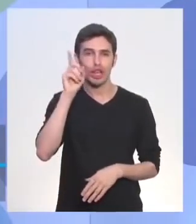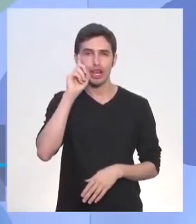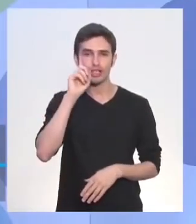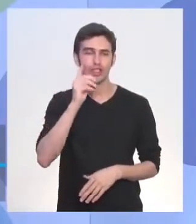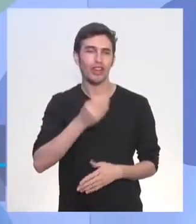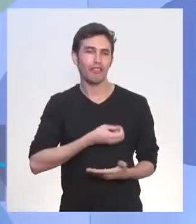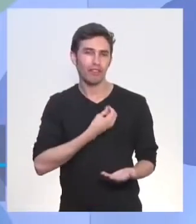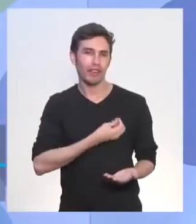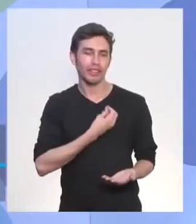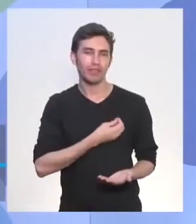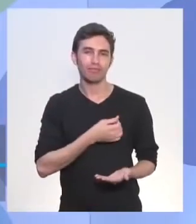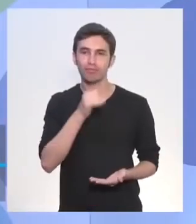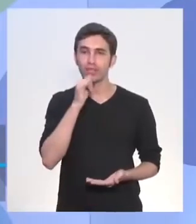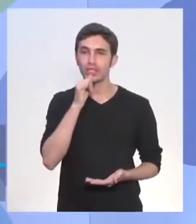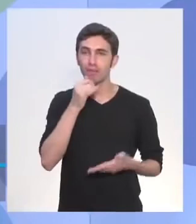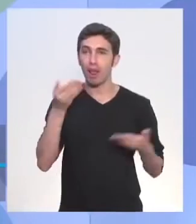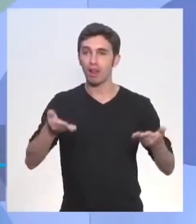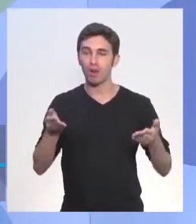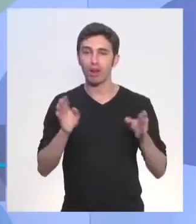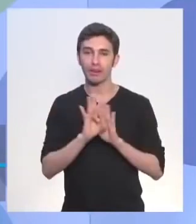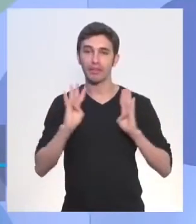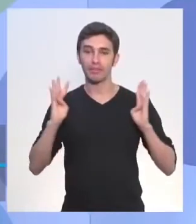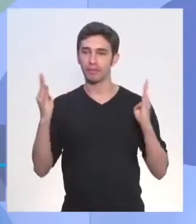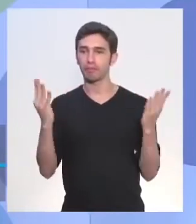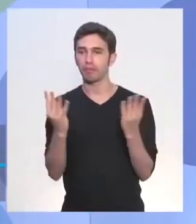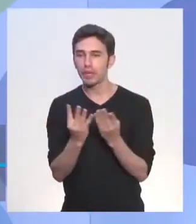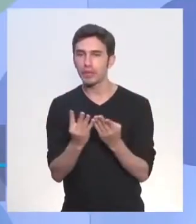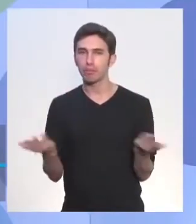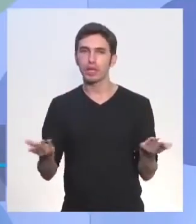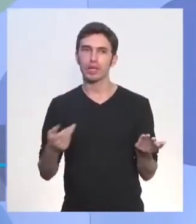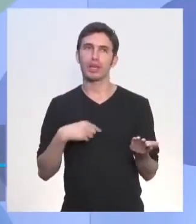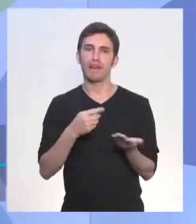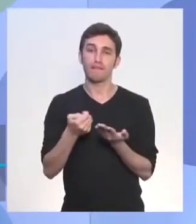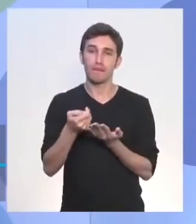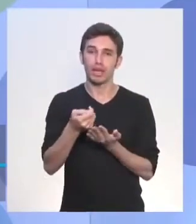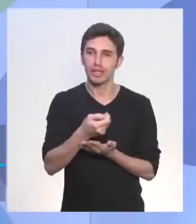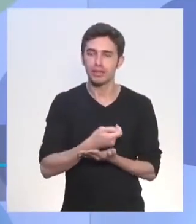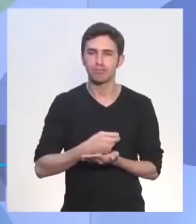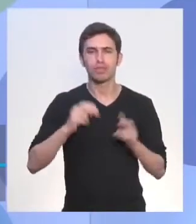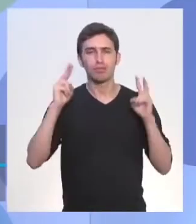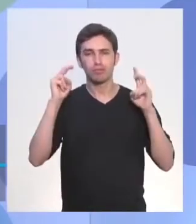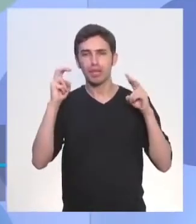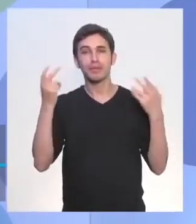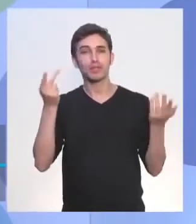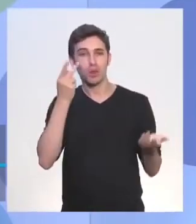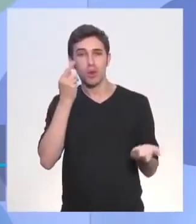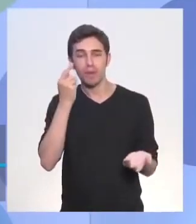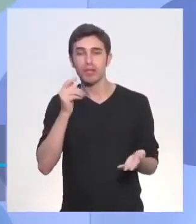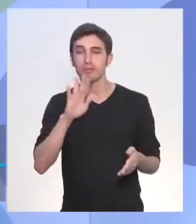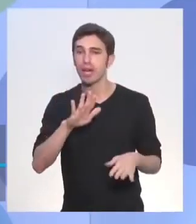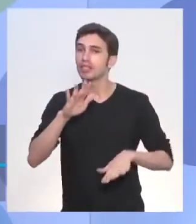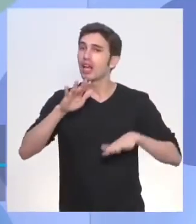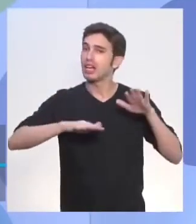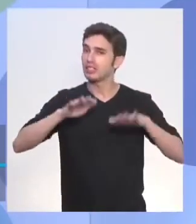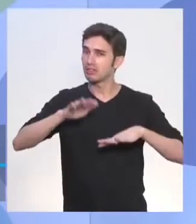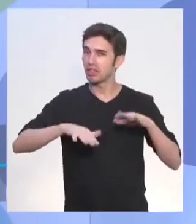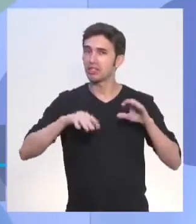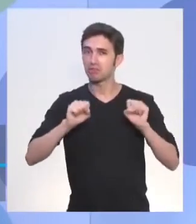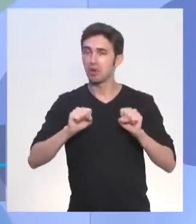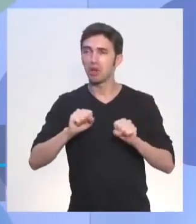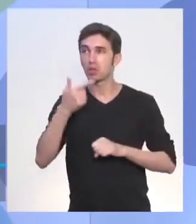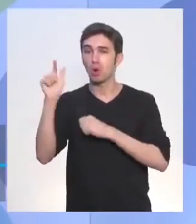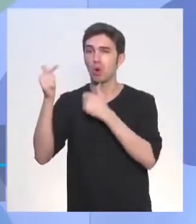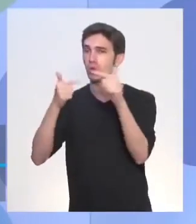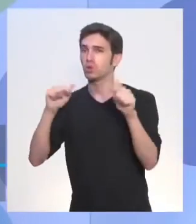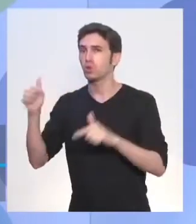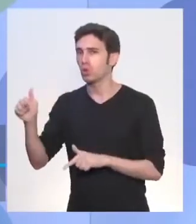por exemplo, a gente está falando muito hoje sobre pandemia, está falando sobre fake news, né? Mas, normalmente, o artigo de opinião ele pode abranger qualquer tema.